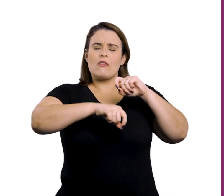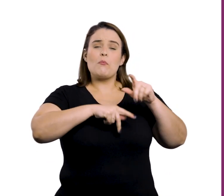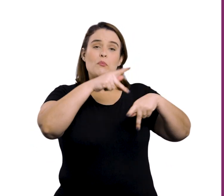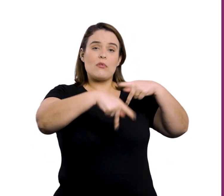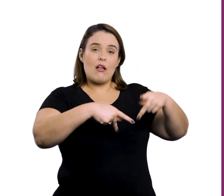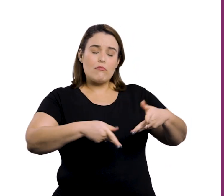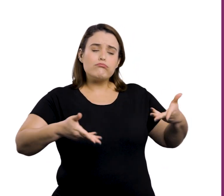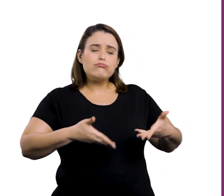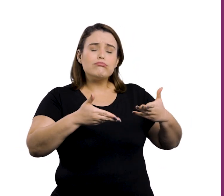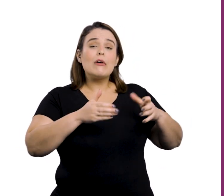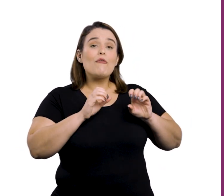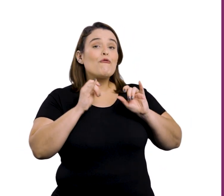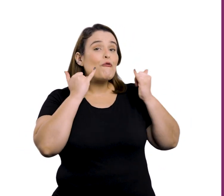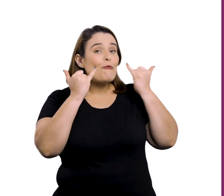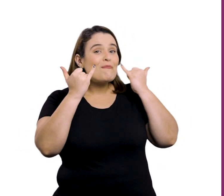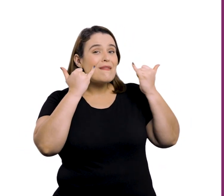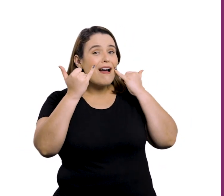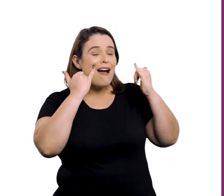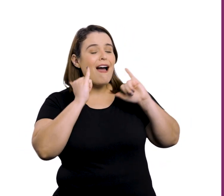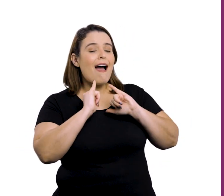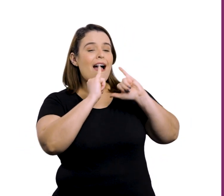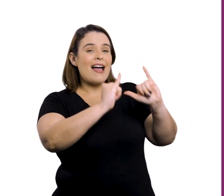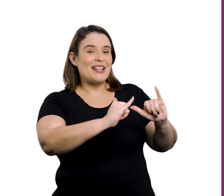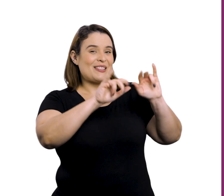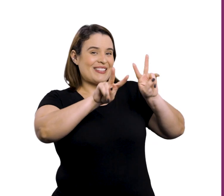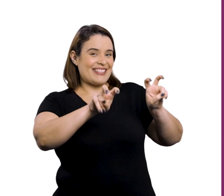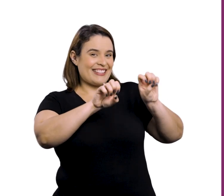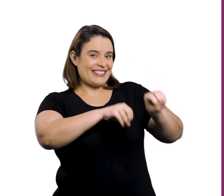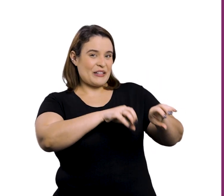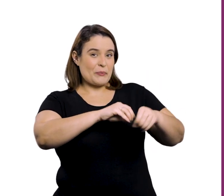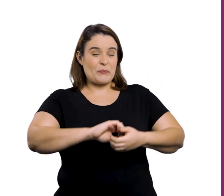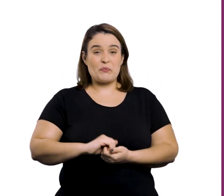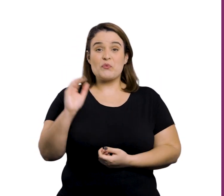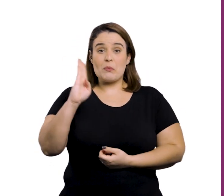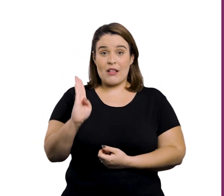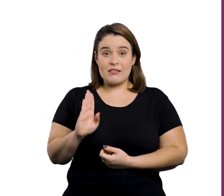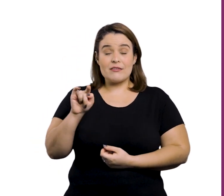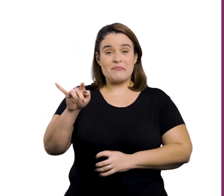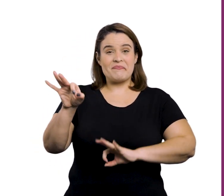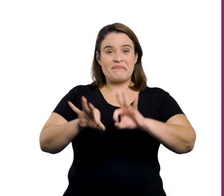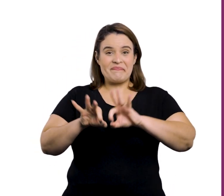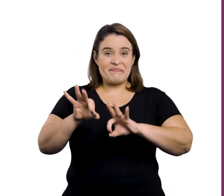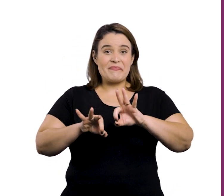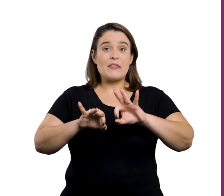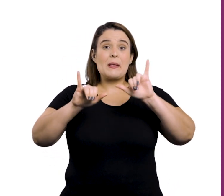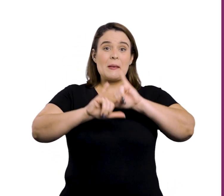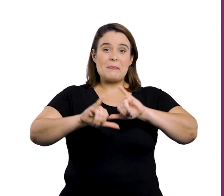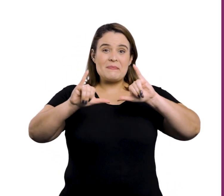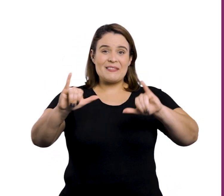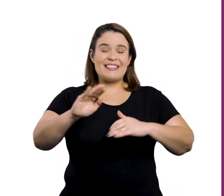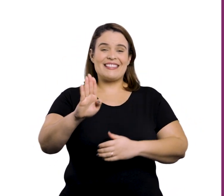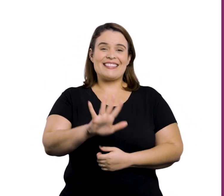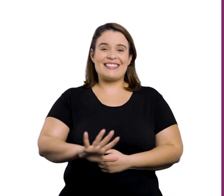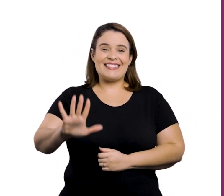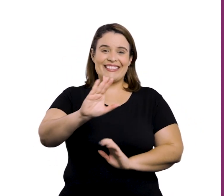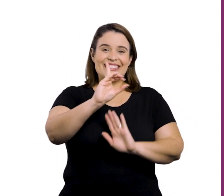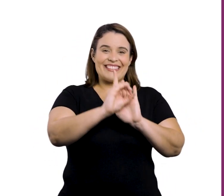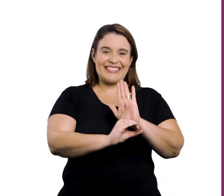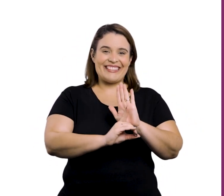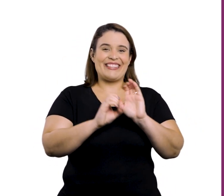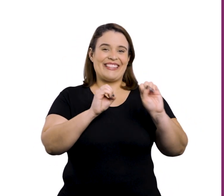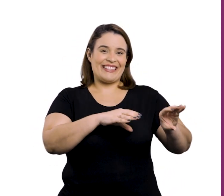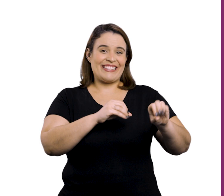e engajar a população em prol do direito à educação. No Brasil, é coordenada pela Campanha Nacional pelo